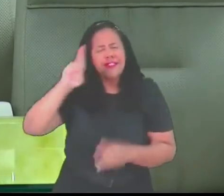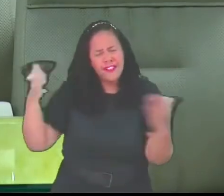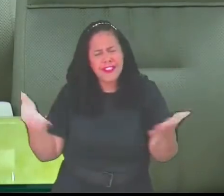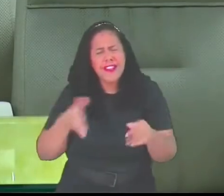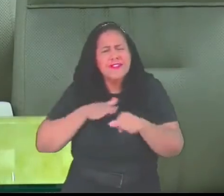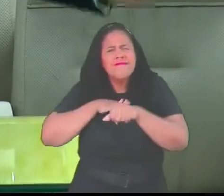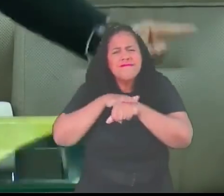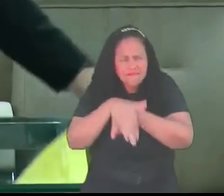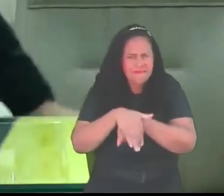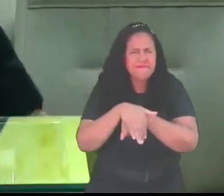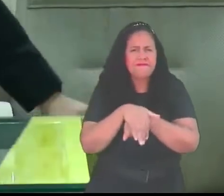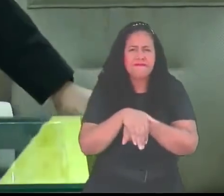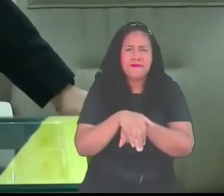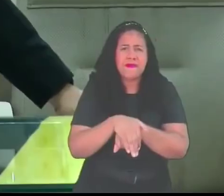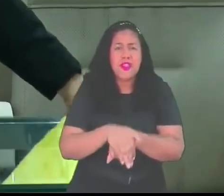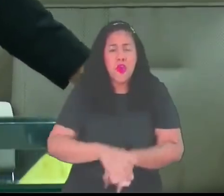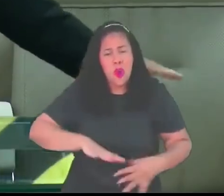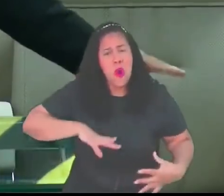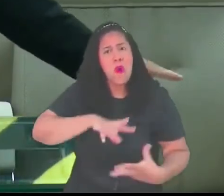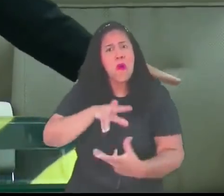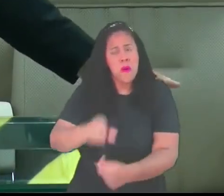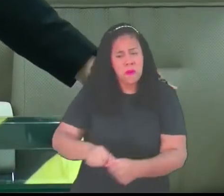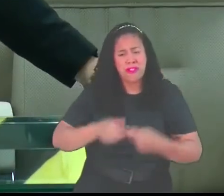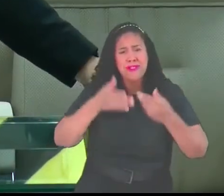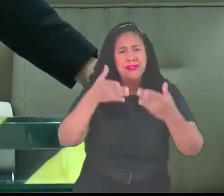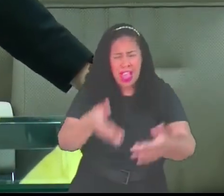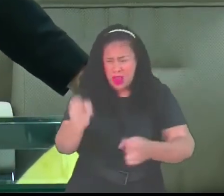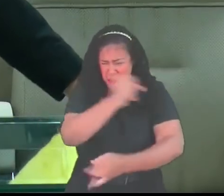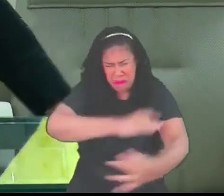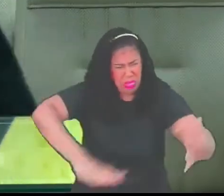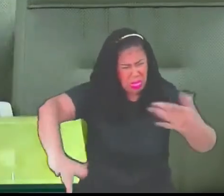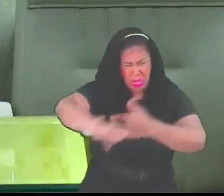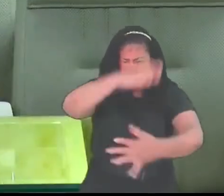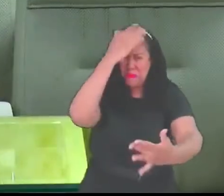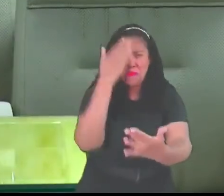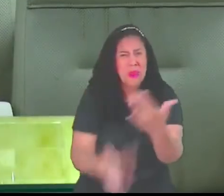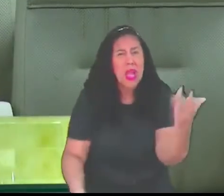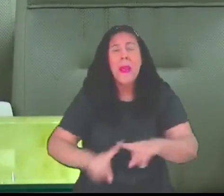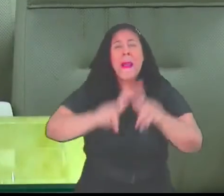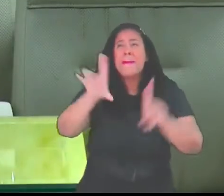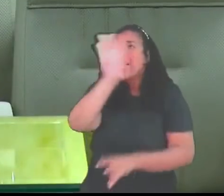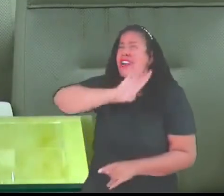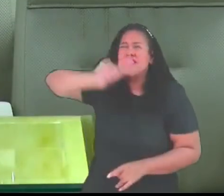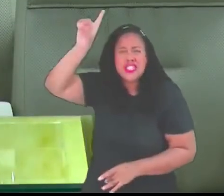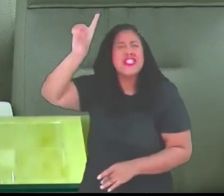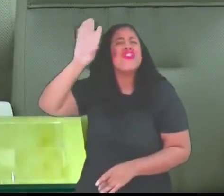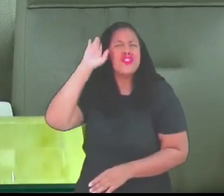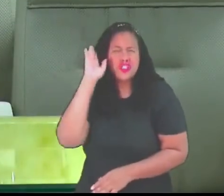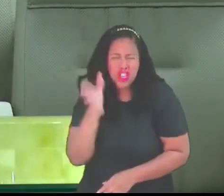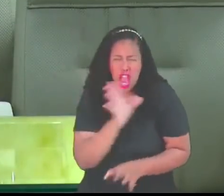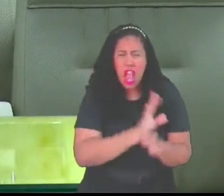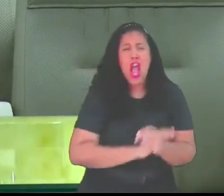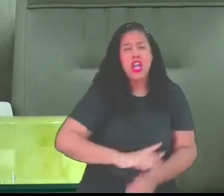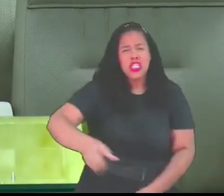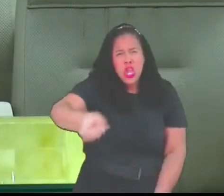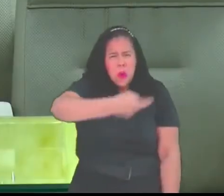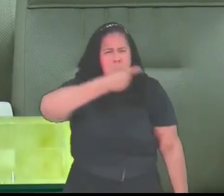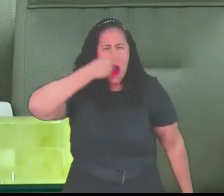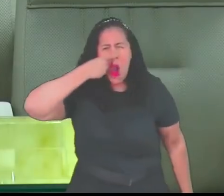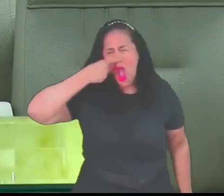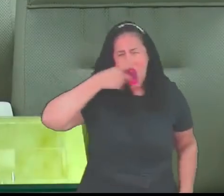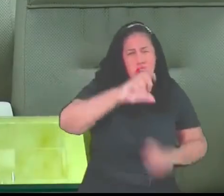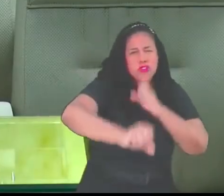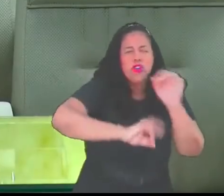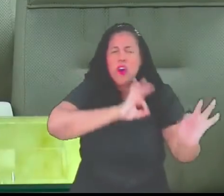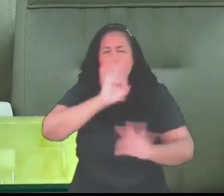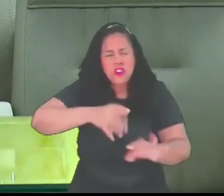nesta noite. O mundo está numa bancarrota, mas Jeová já está com o anzol preparado